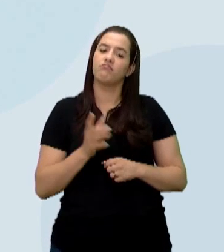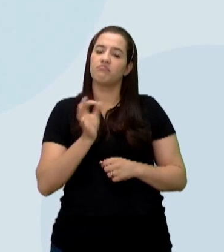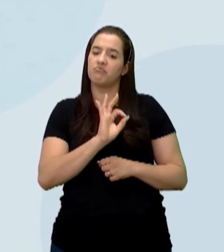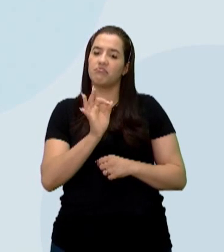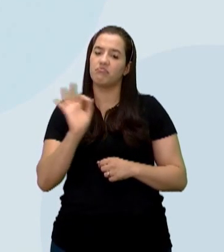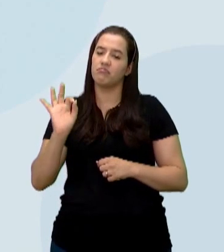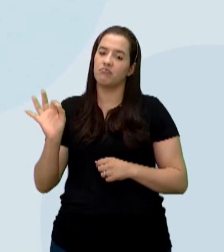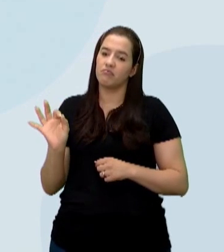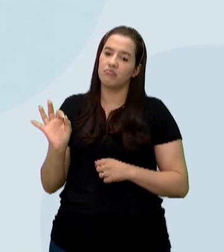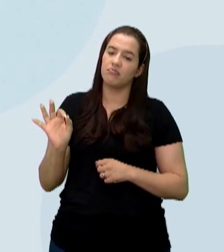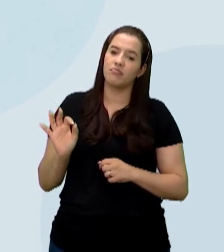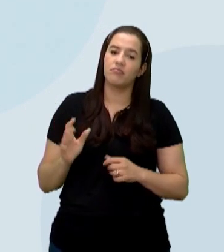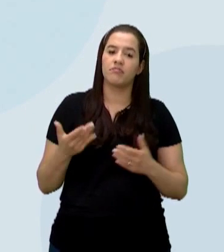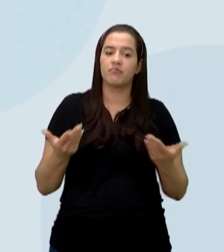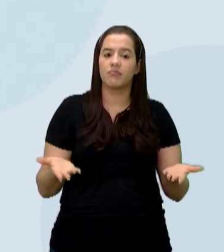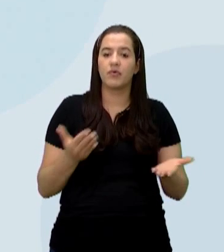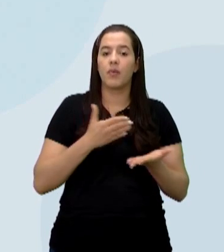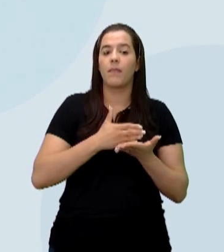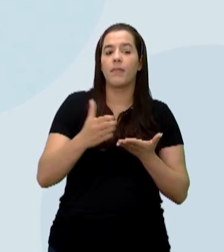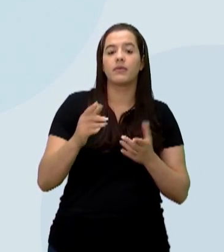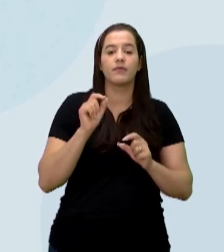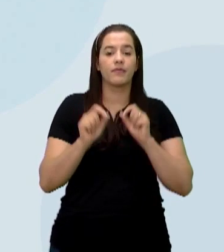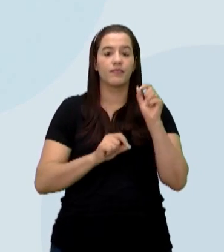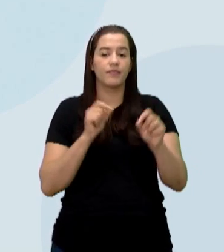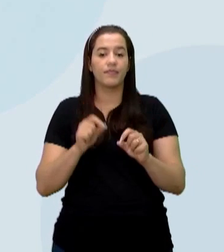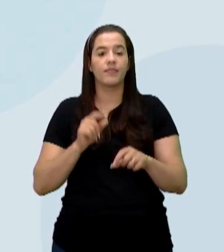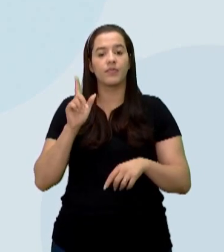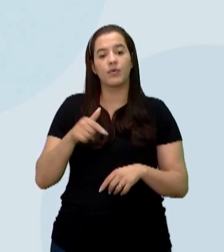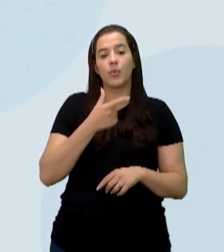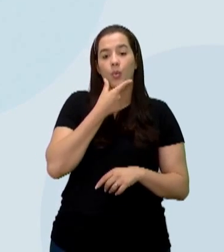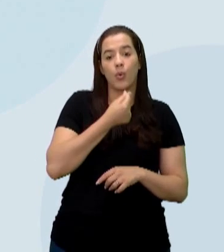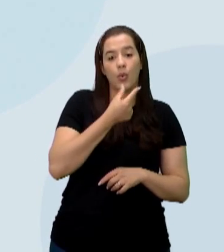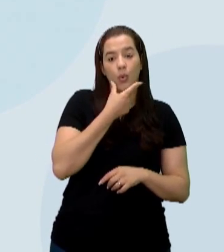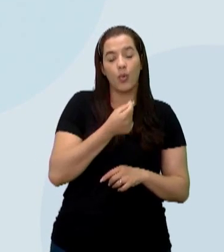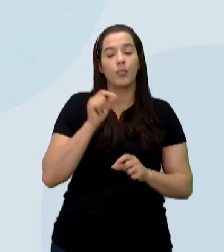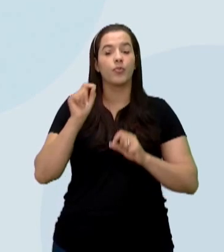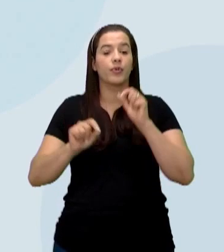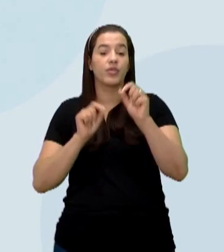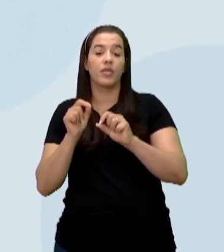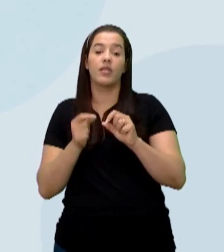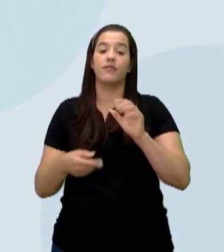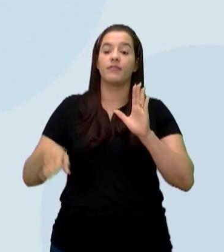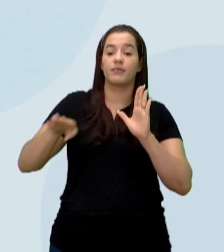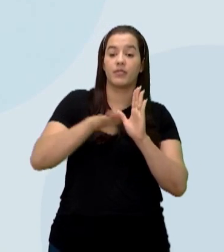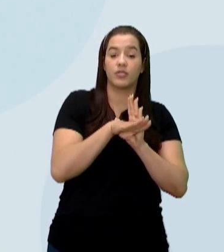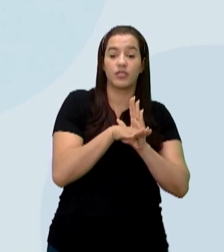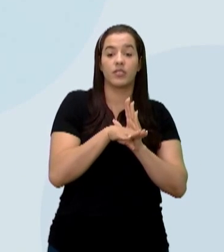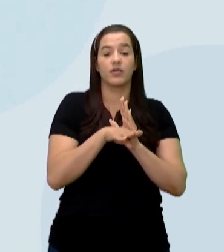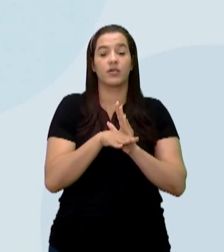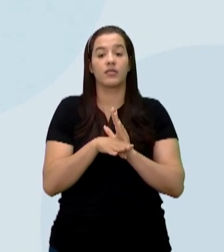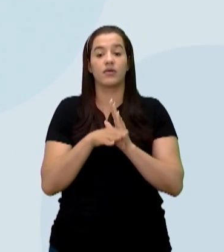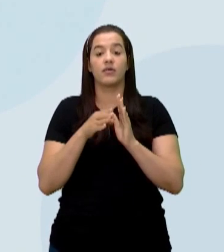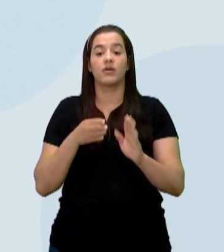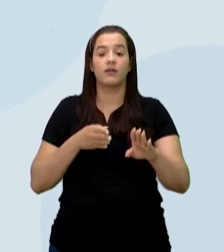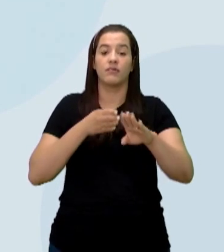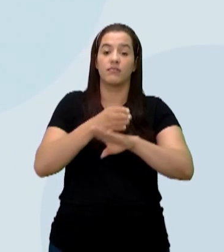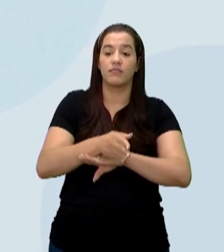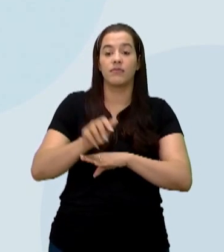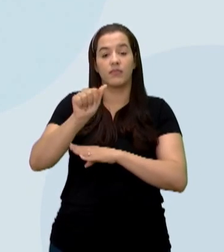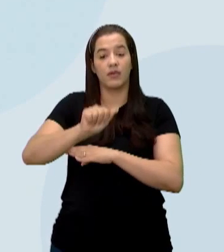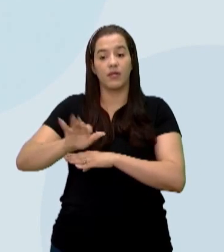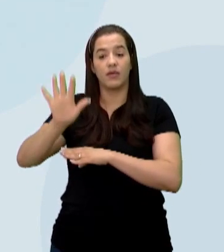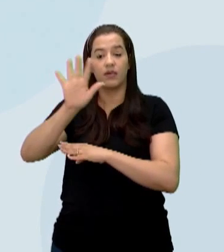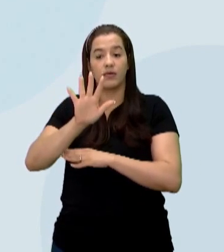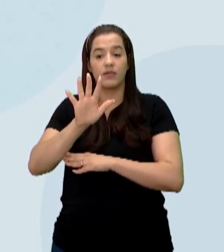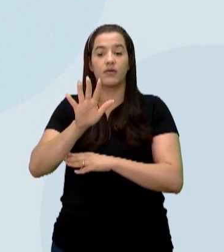Não. Começa falando o quê? Do Cristóvão Colombo, o que ele fez para chegar até a Ásia, né?